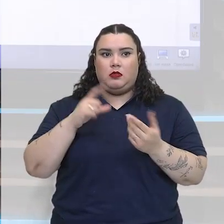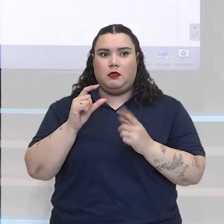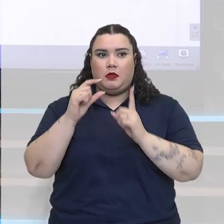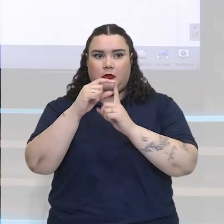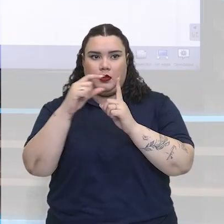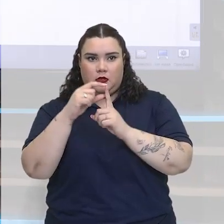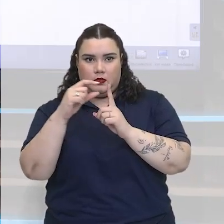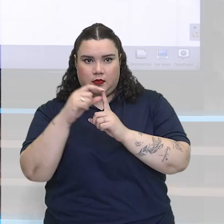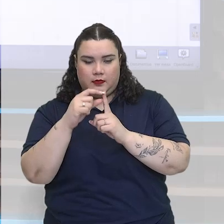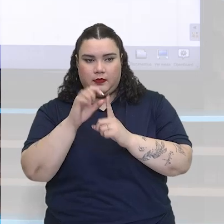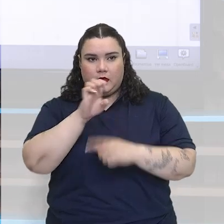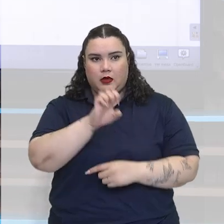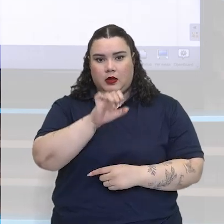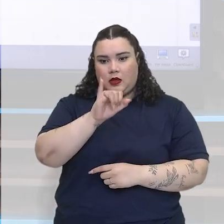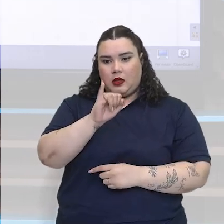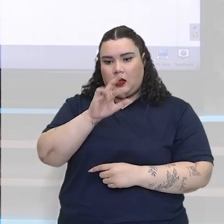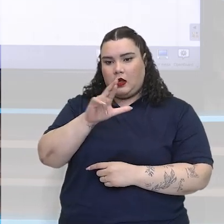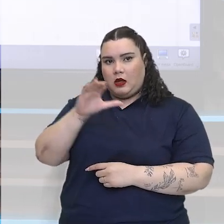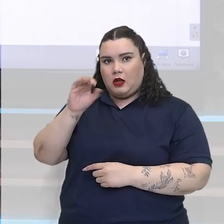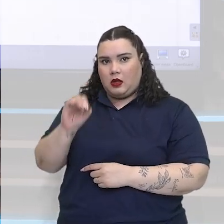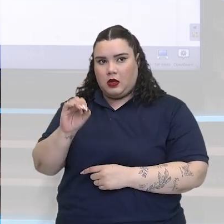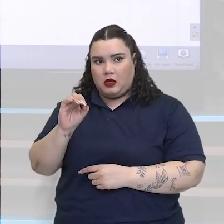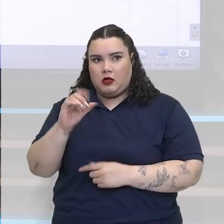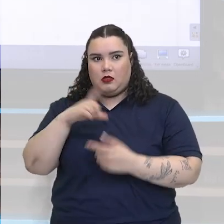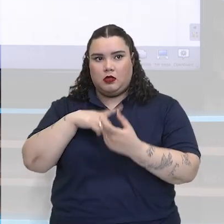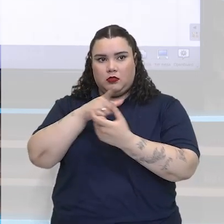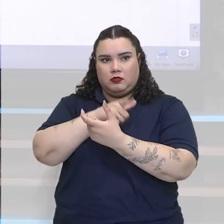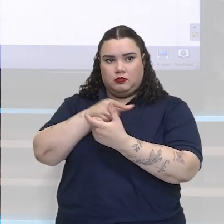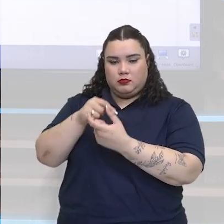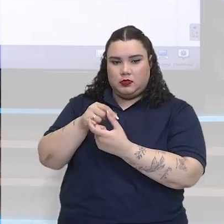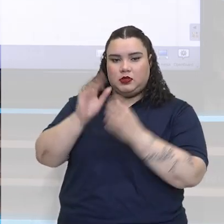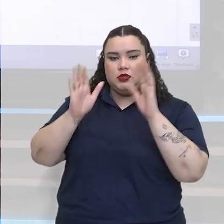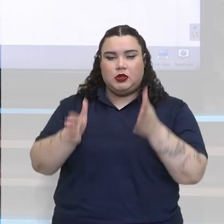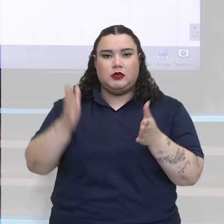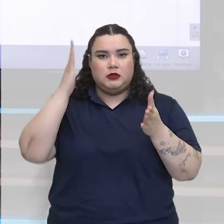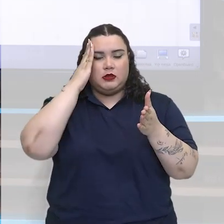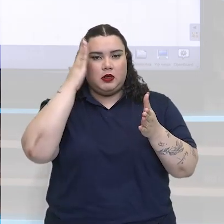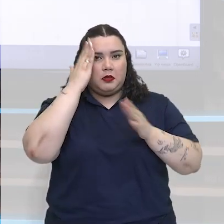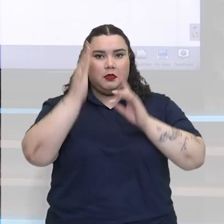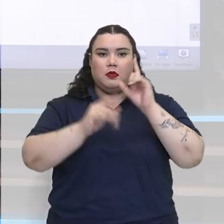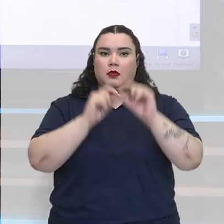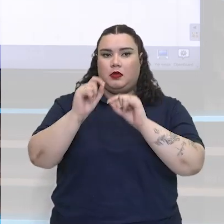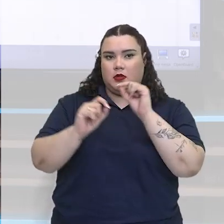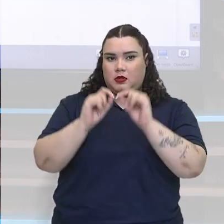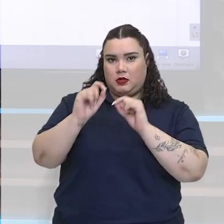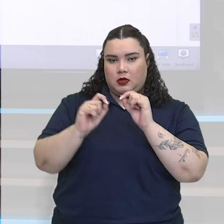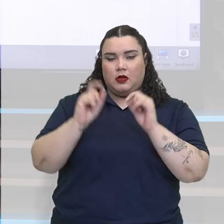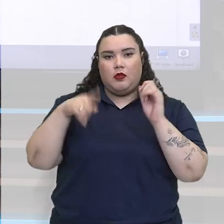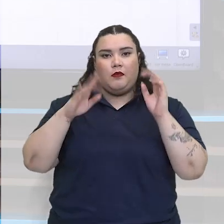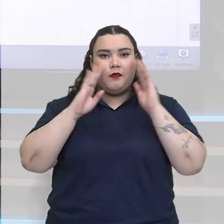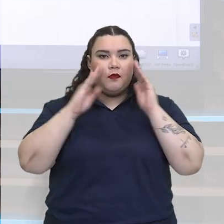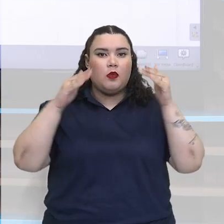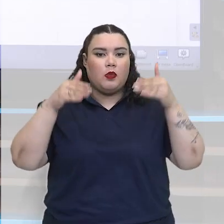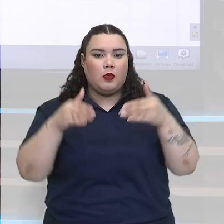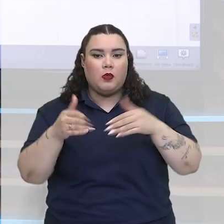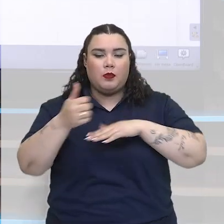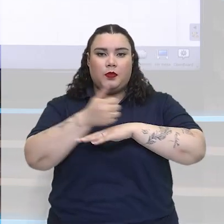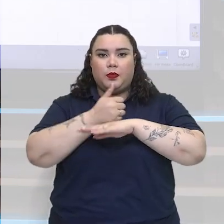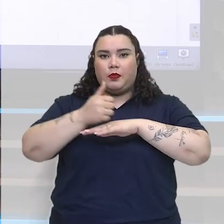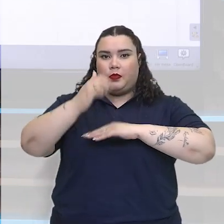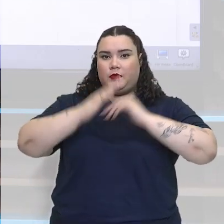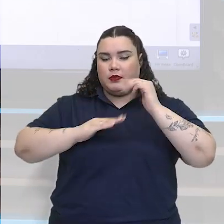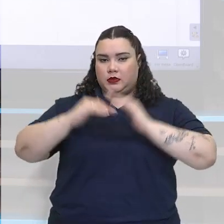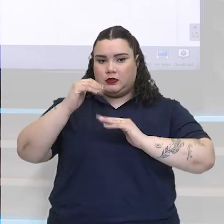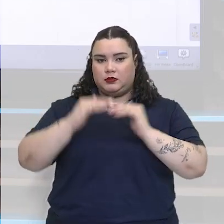palavra com eiro no final, eu já vou ter a noção, já vou ter o entendimento de que trata-se de uma